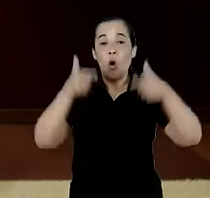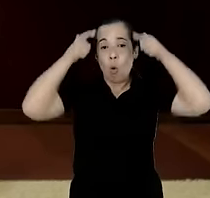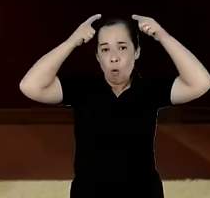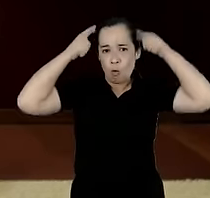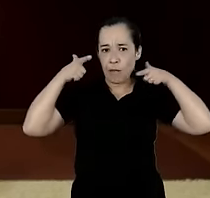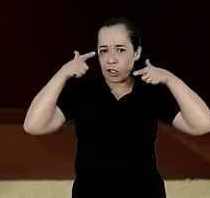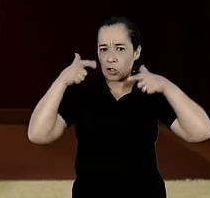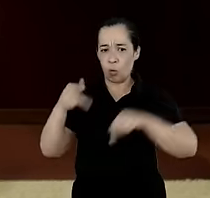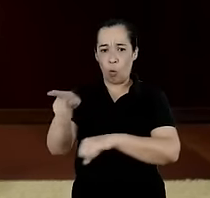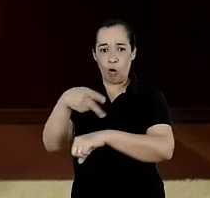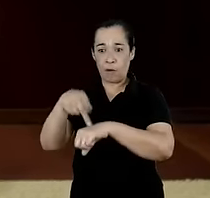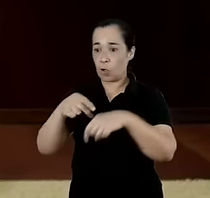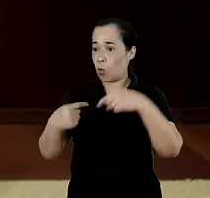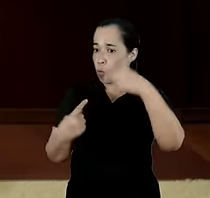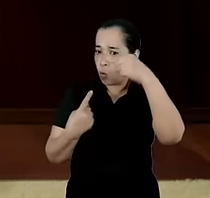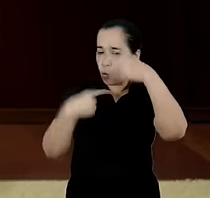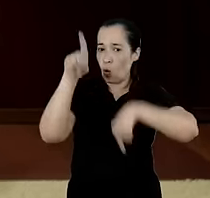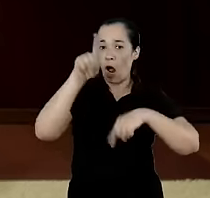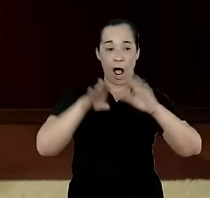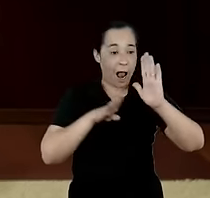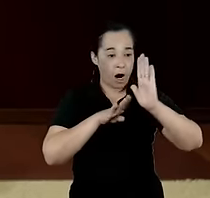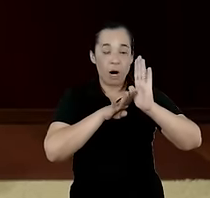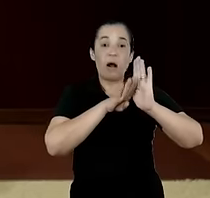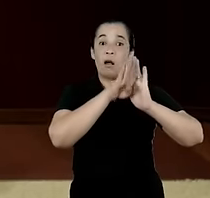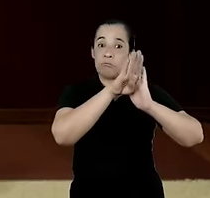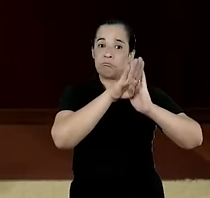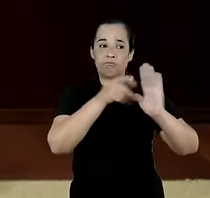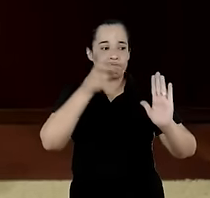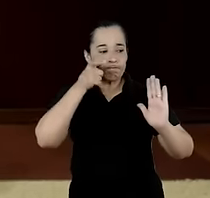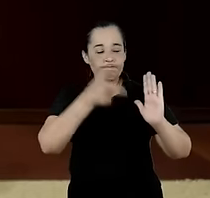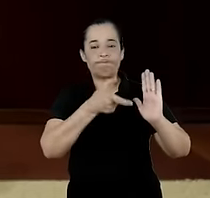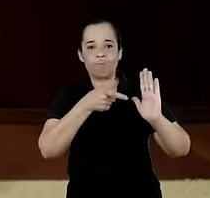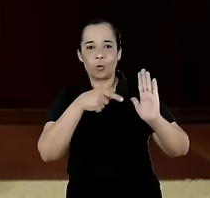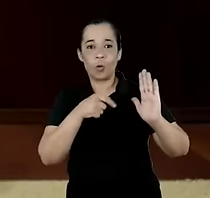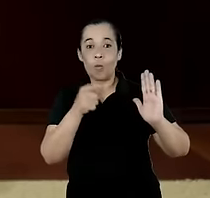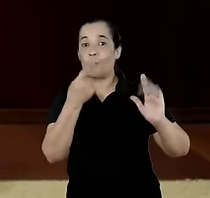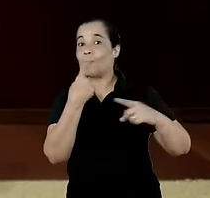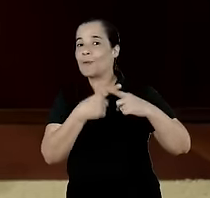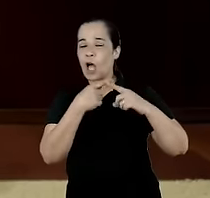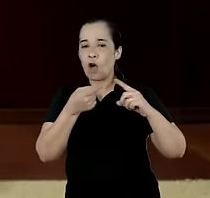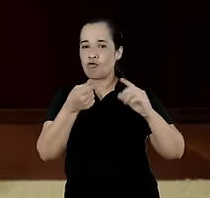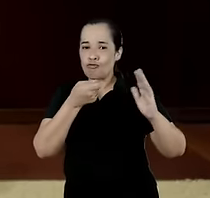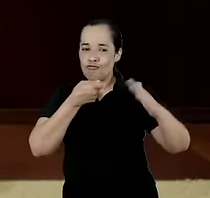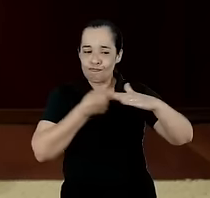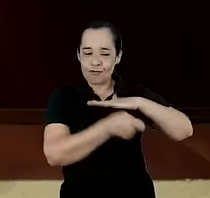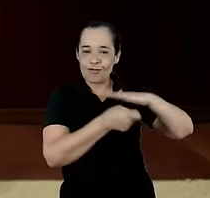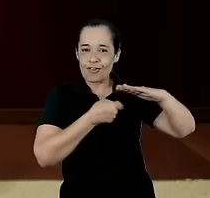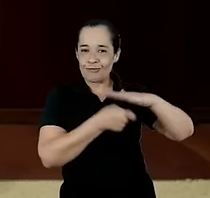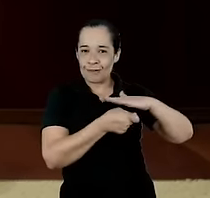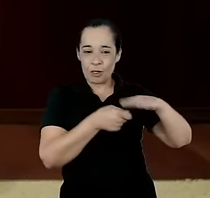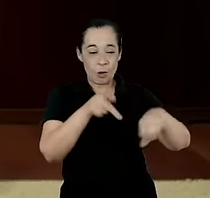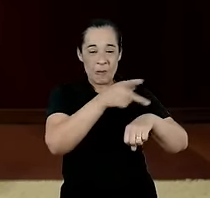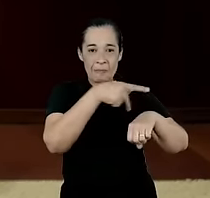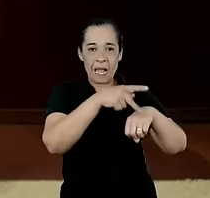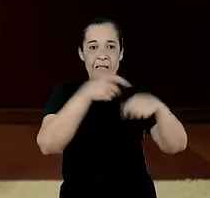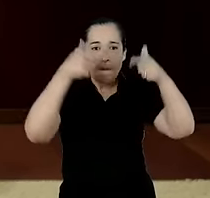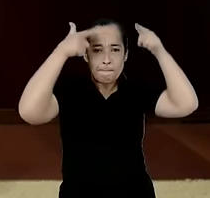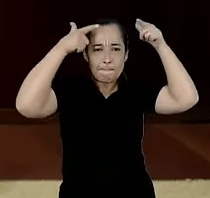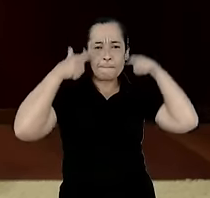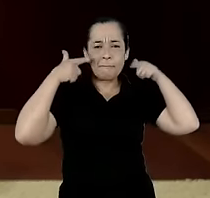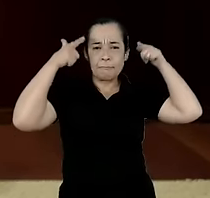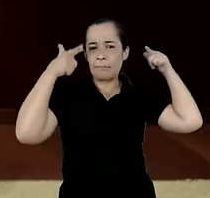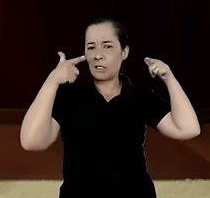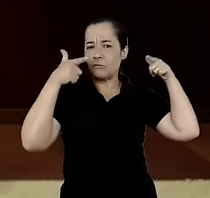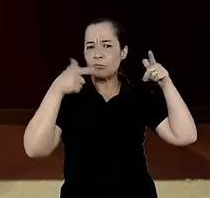lá um gráfico bem interessante que é o o nível de investimento eh no México eh extremamente alto né Eh